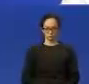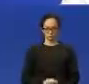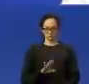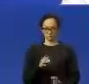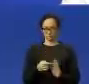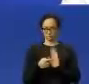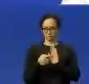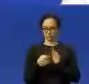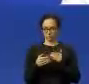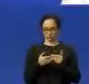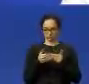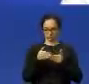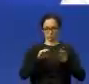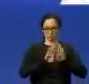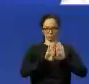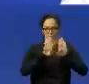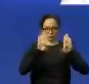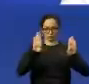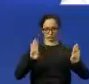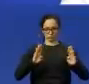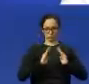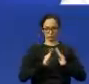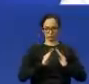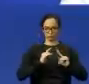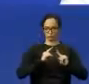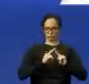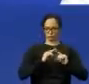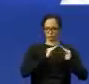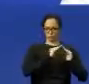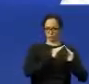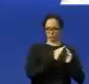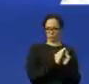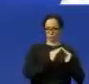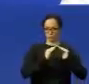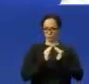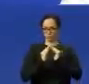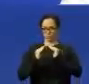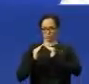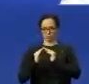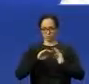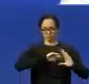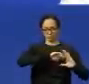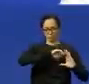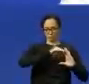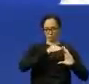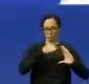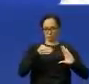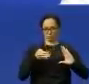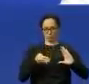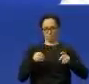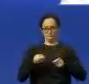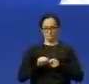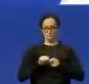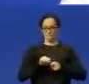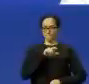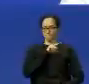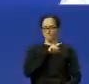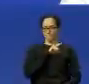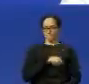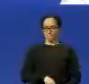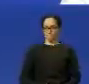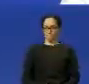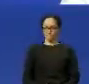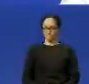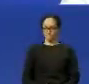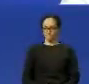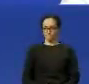sobre a fachada da Igreja de São Francisco de Assis, localizada na Lagoa da Pampulha, em Belo Horizonte, que possui essas abóbadas